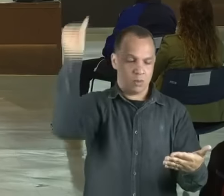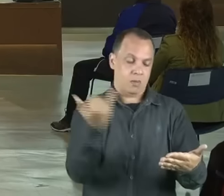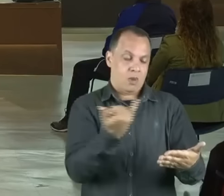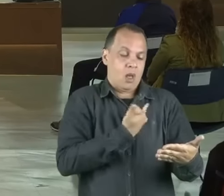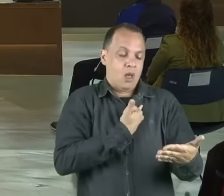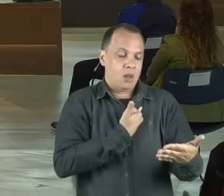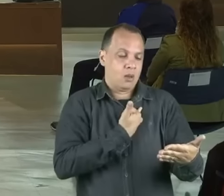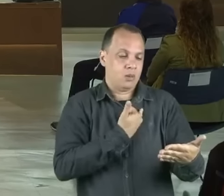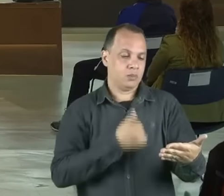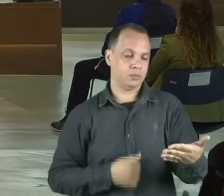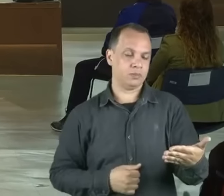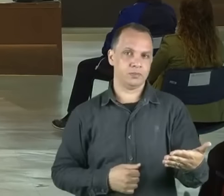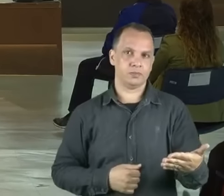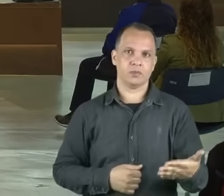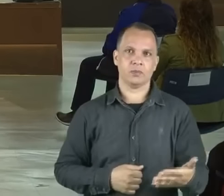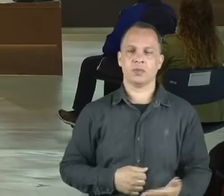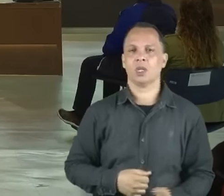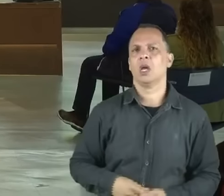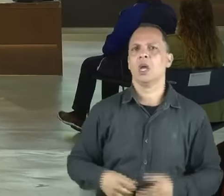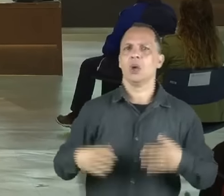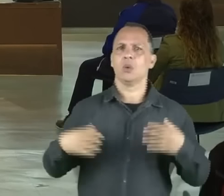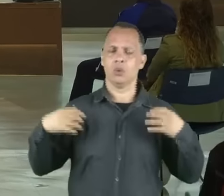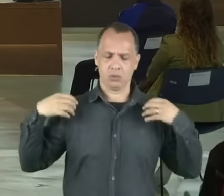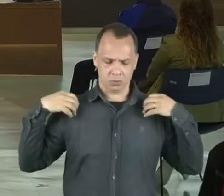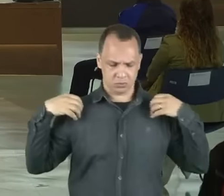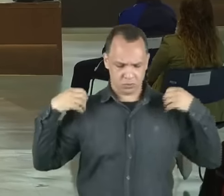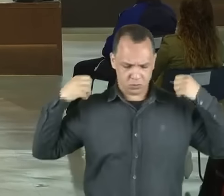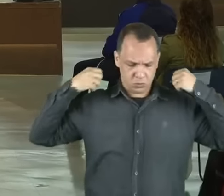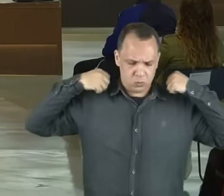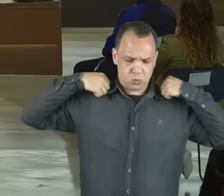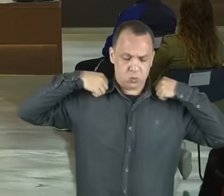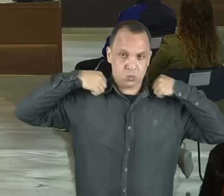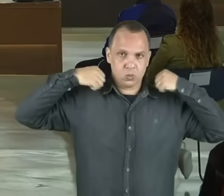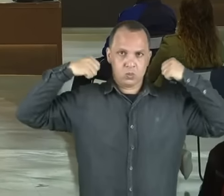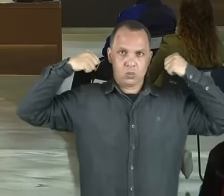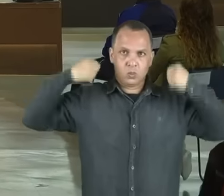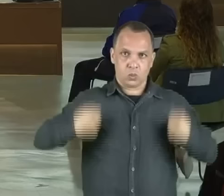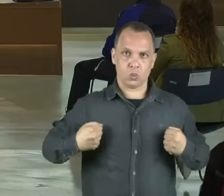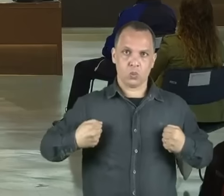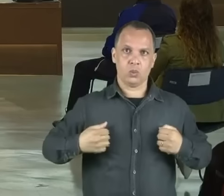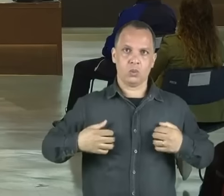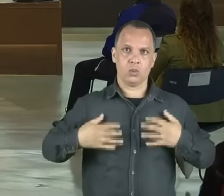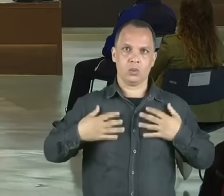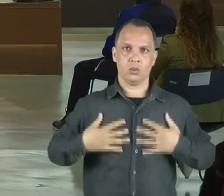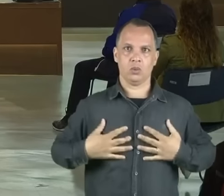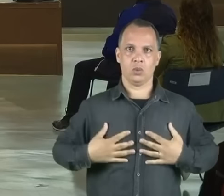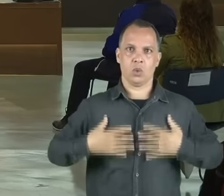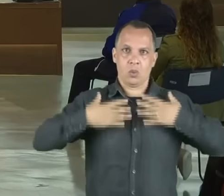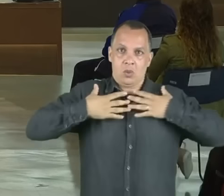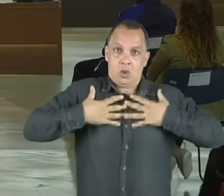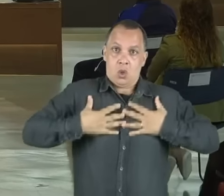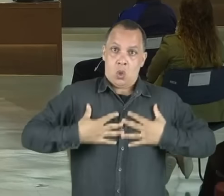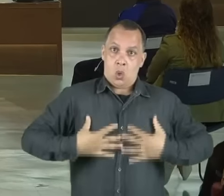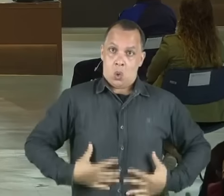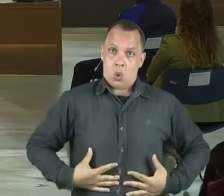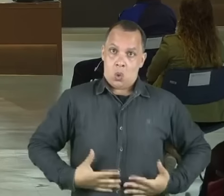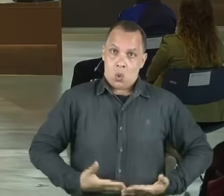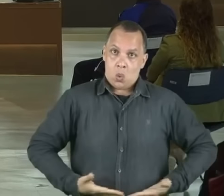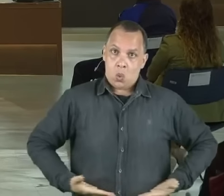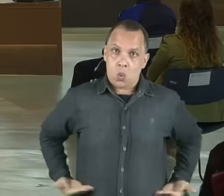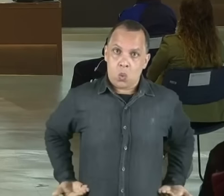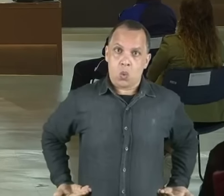ouvir quem essa armadura fala mais ou menos do processo da nossa relação com Deus fala a